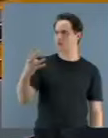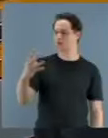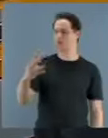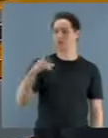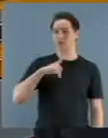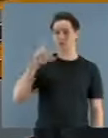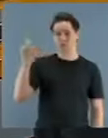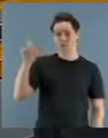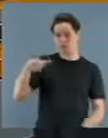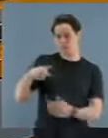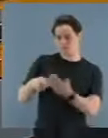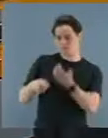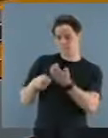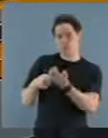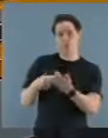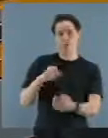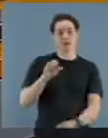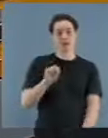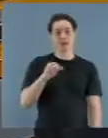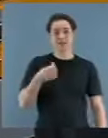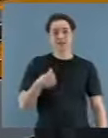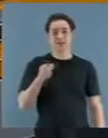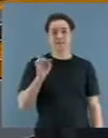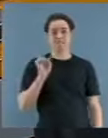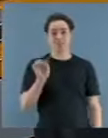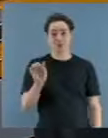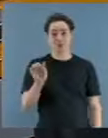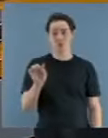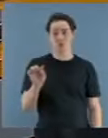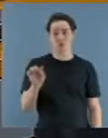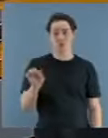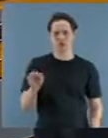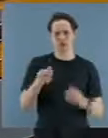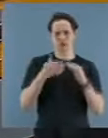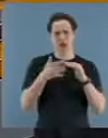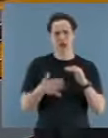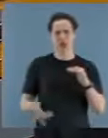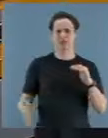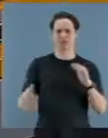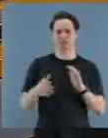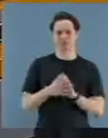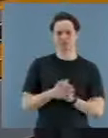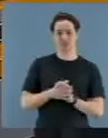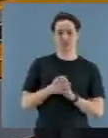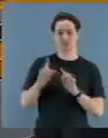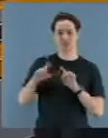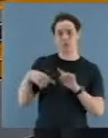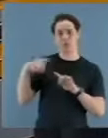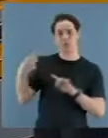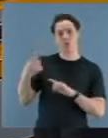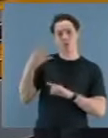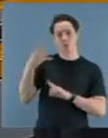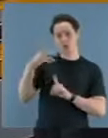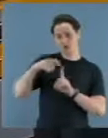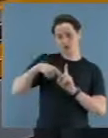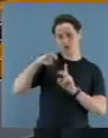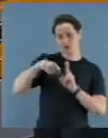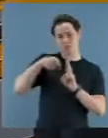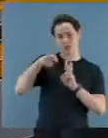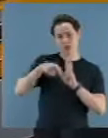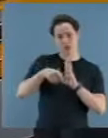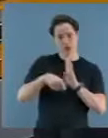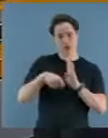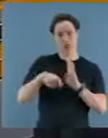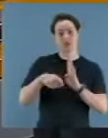Cartão de crédito, 86 mil. E lá vai. Depois, em 4 meses de 23,